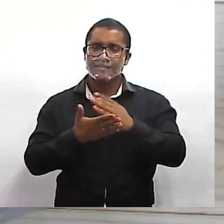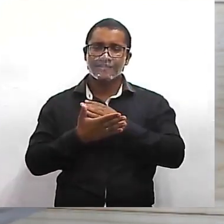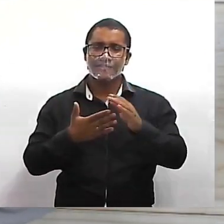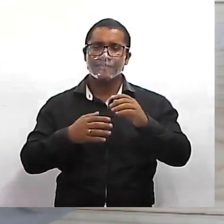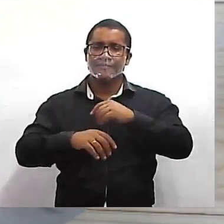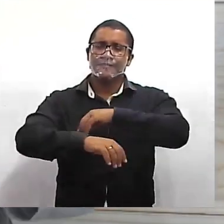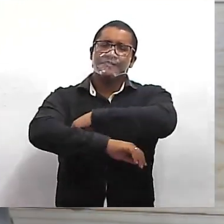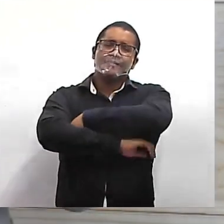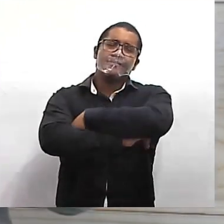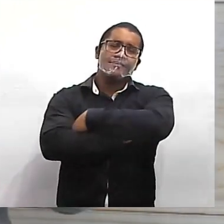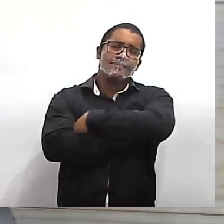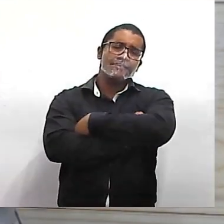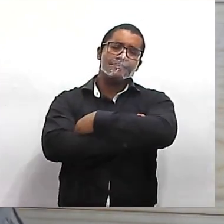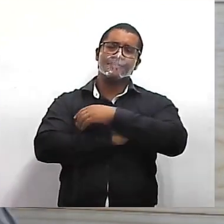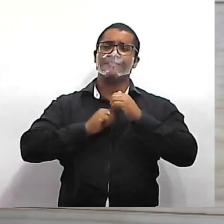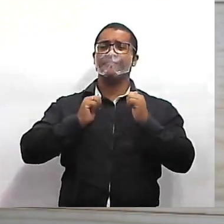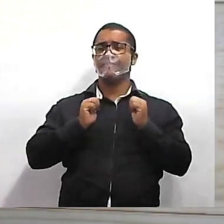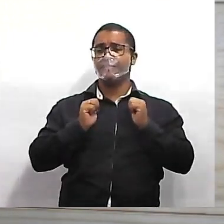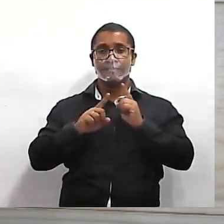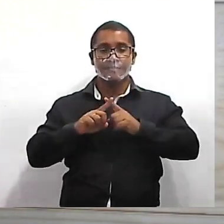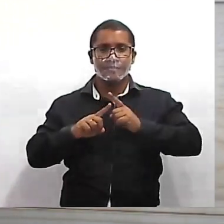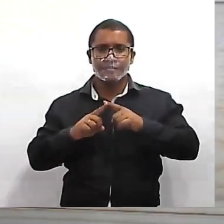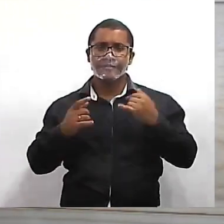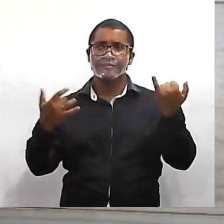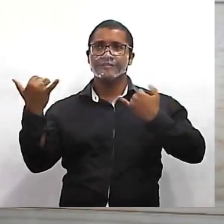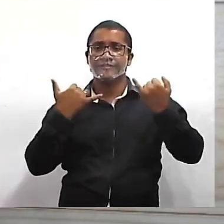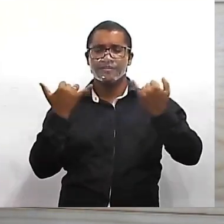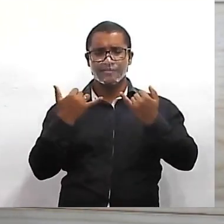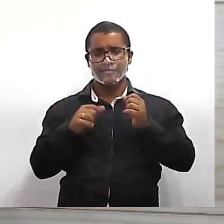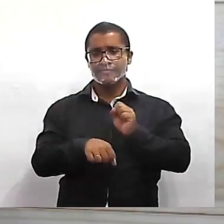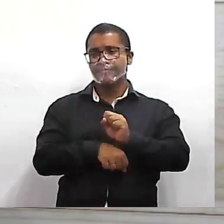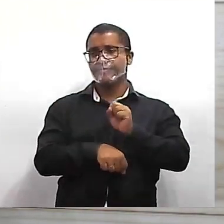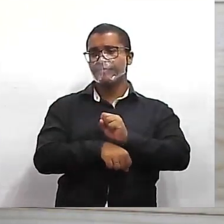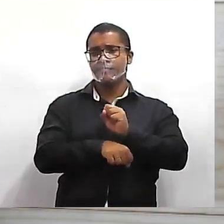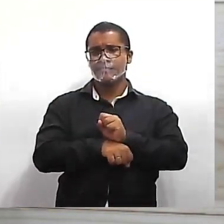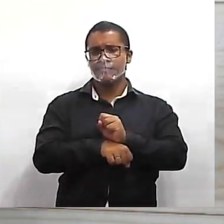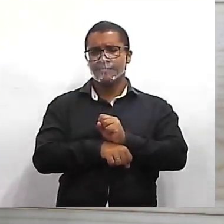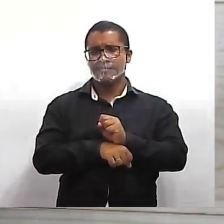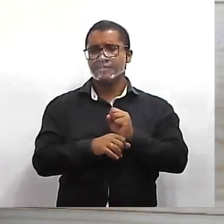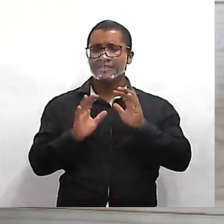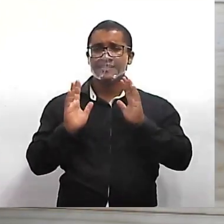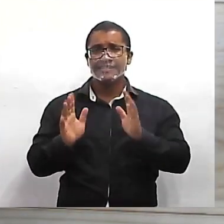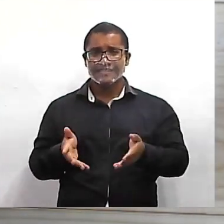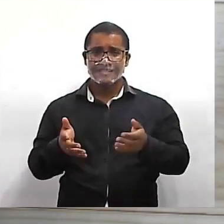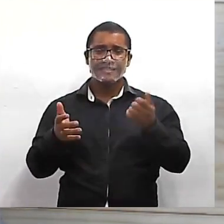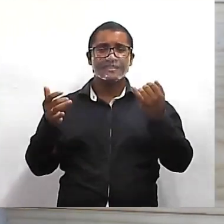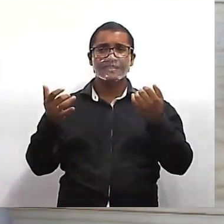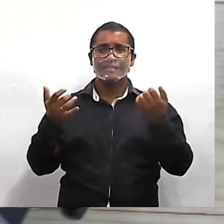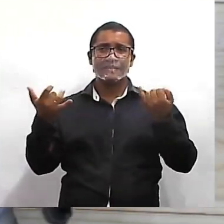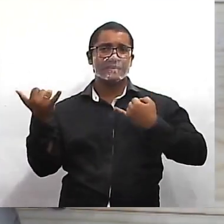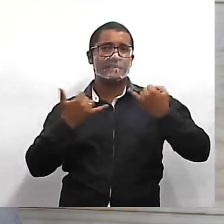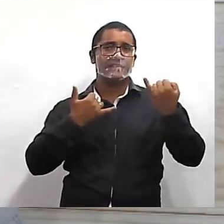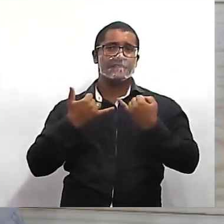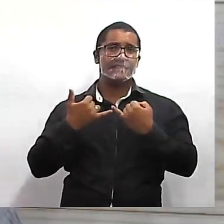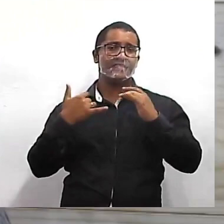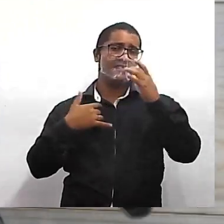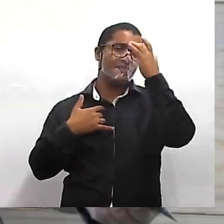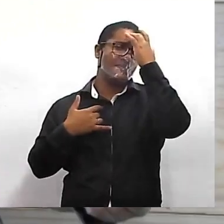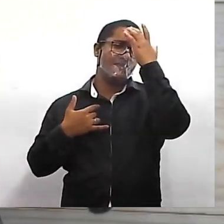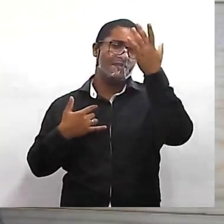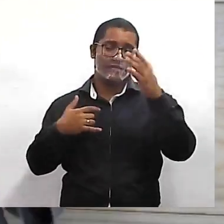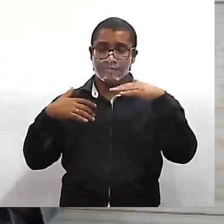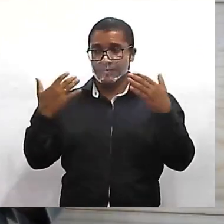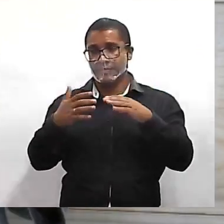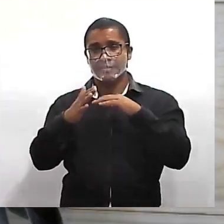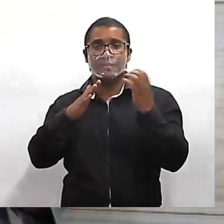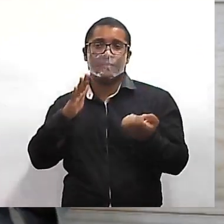braços. Porque a gente está acostumado as pessoas darem informação mastigadinha. A gente está acostumado que a empresa faça